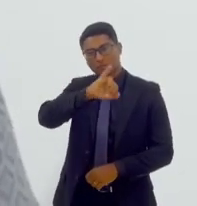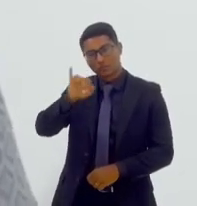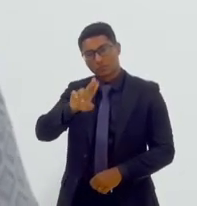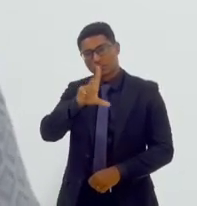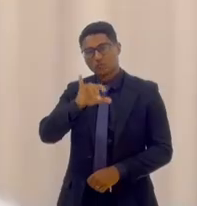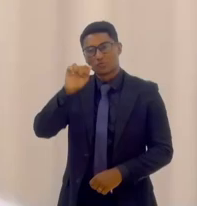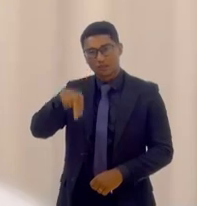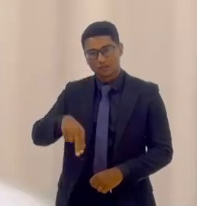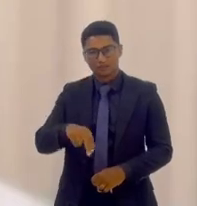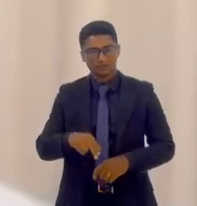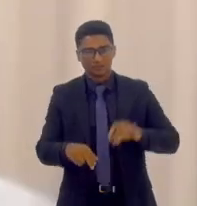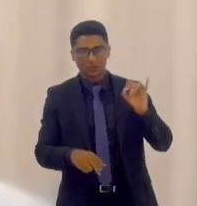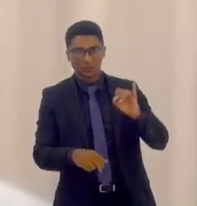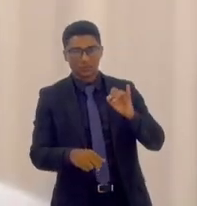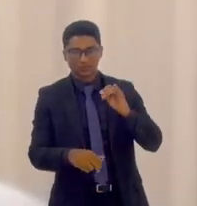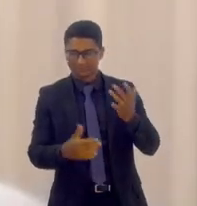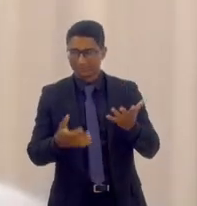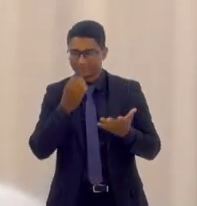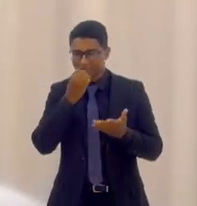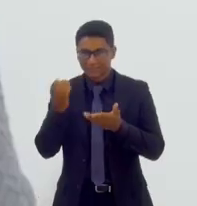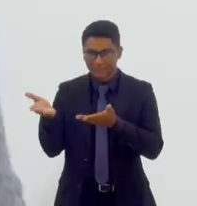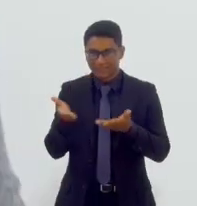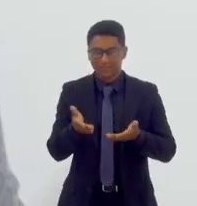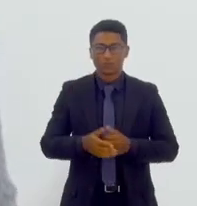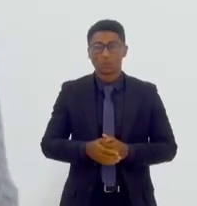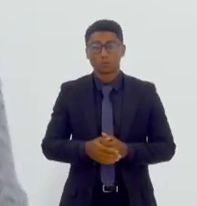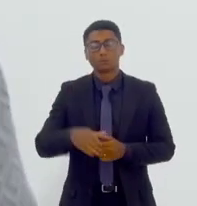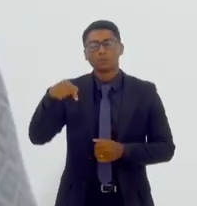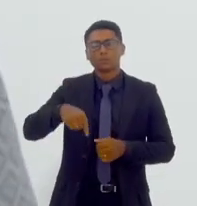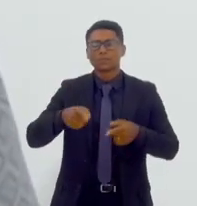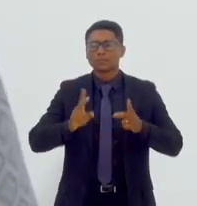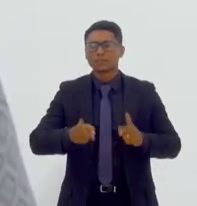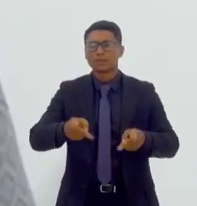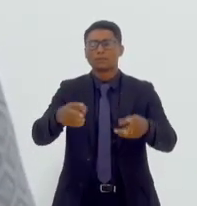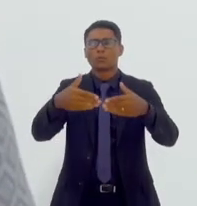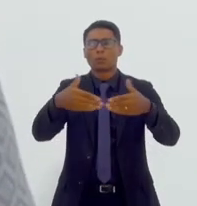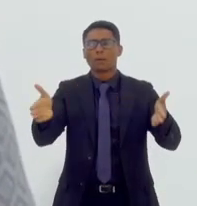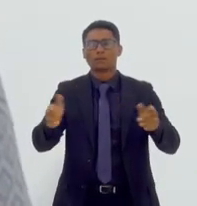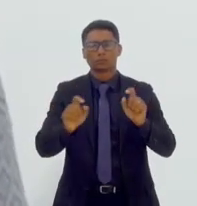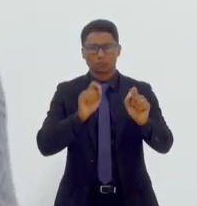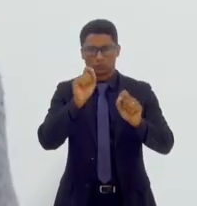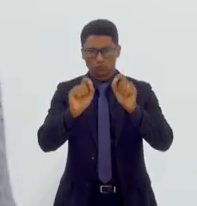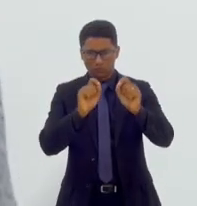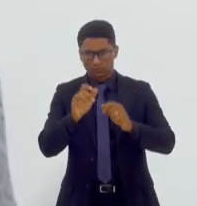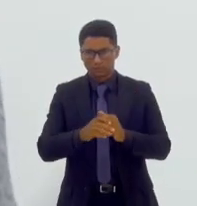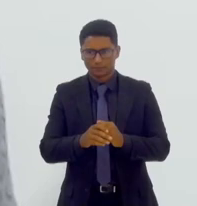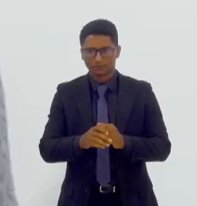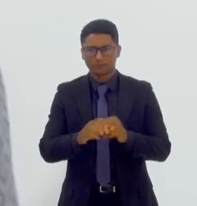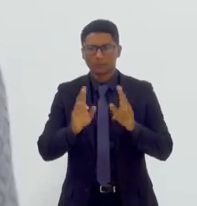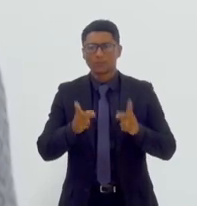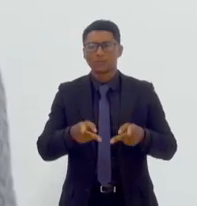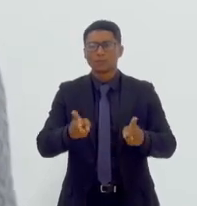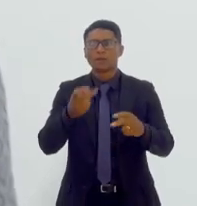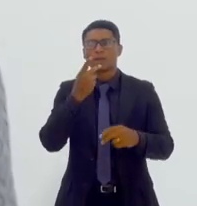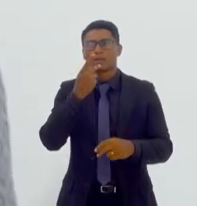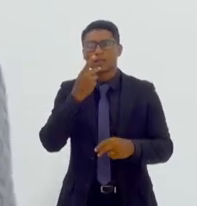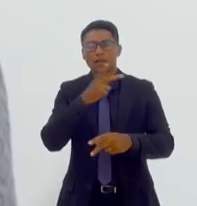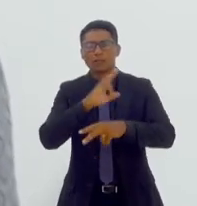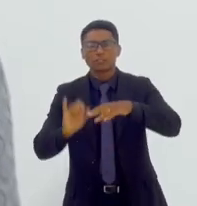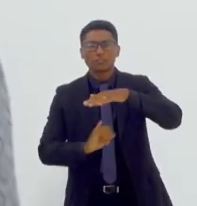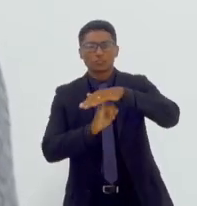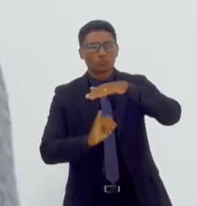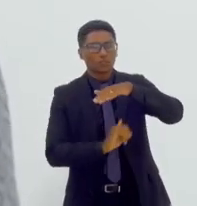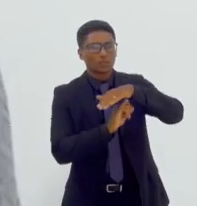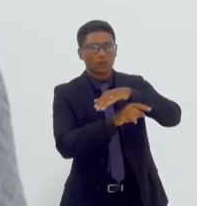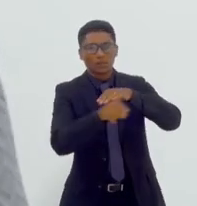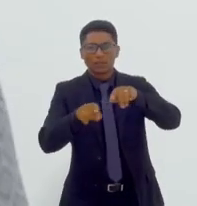muito bem-vindo. Olá, Geisa, tudo bem? Presidente, a gente sempre começa aqui a nossa Agenda de Futuro abrindo e falando sobre a atuação